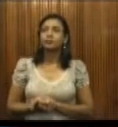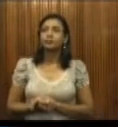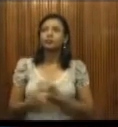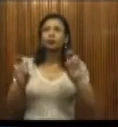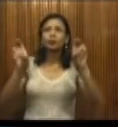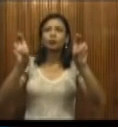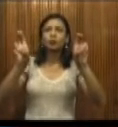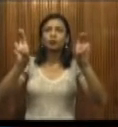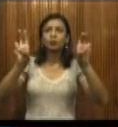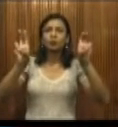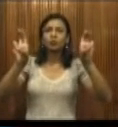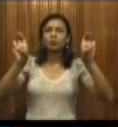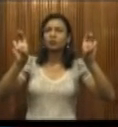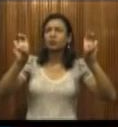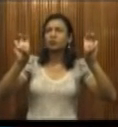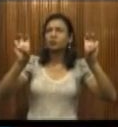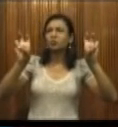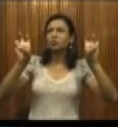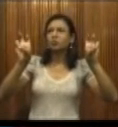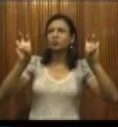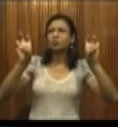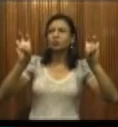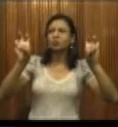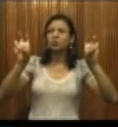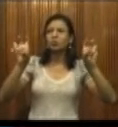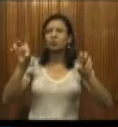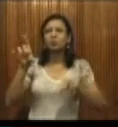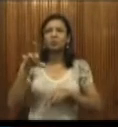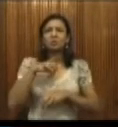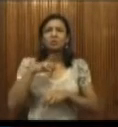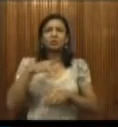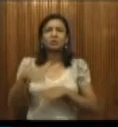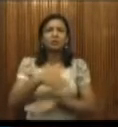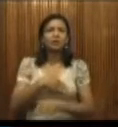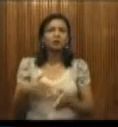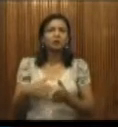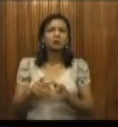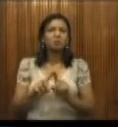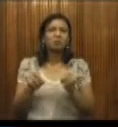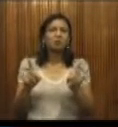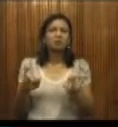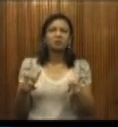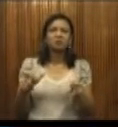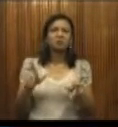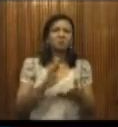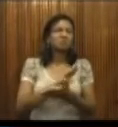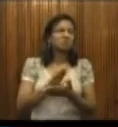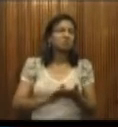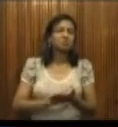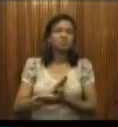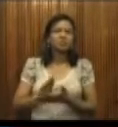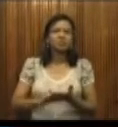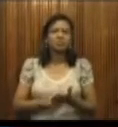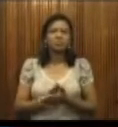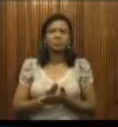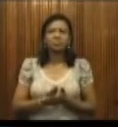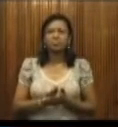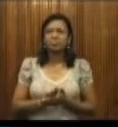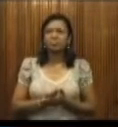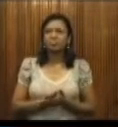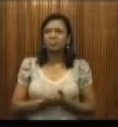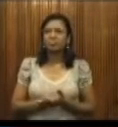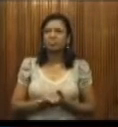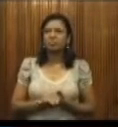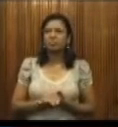tema: tem tudo, mas não tem nada. O que a gente pode dizer dessa